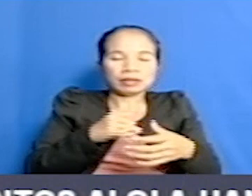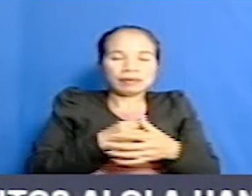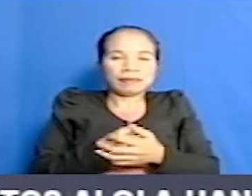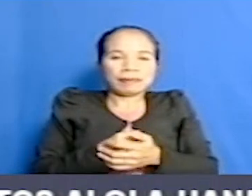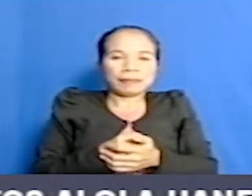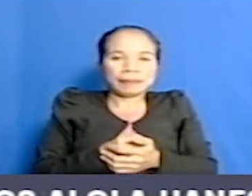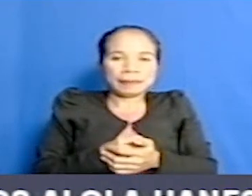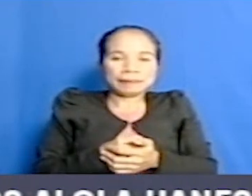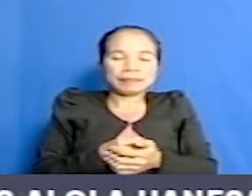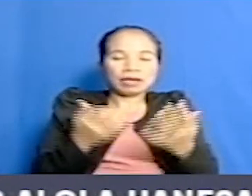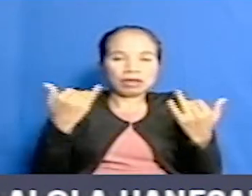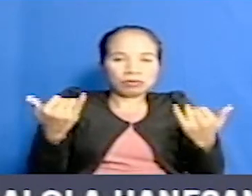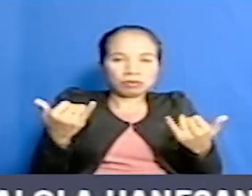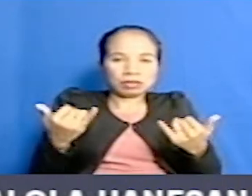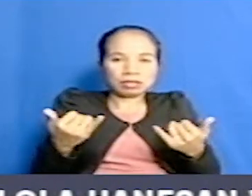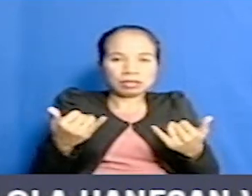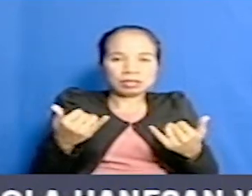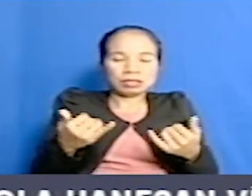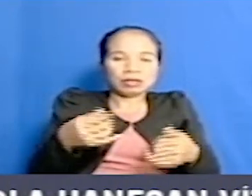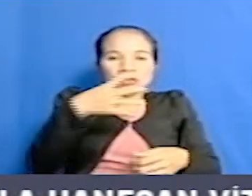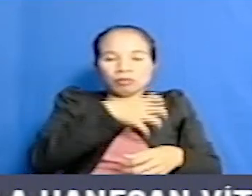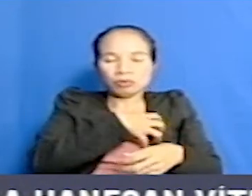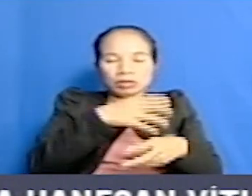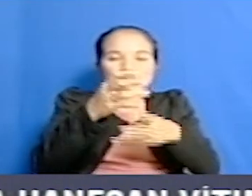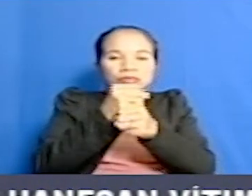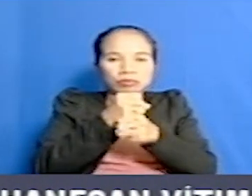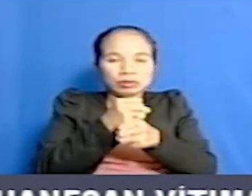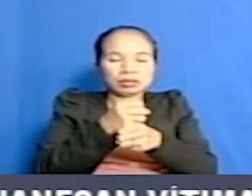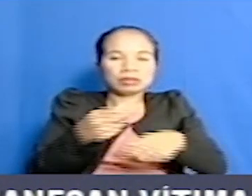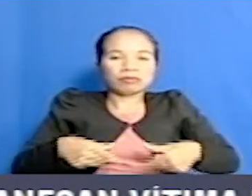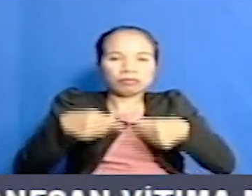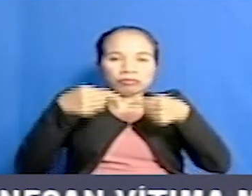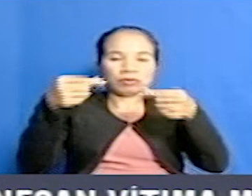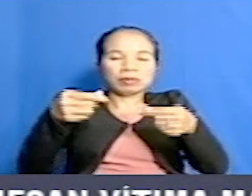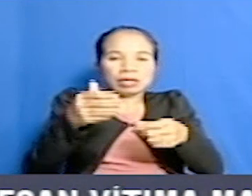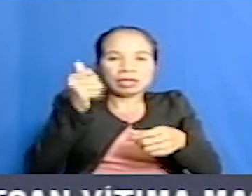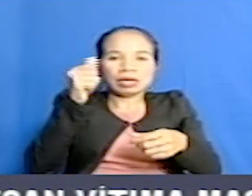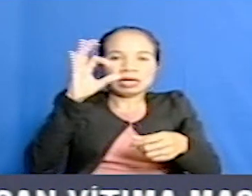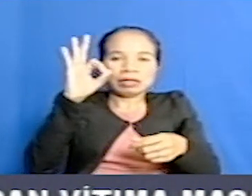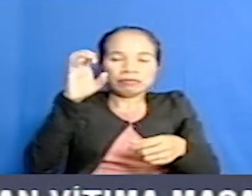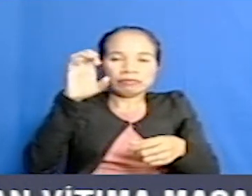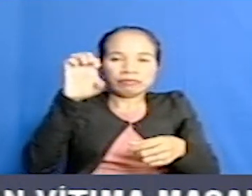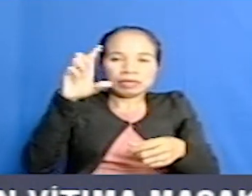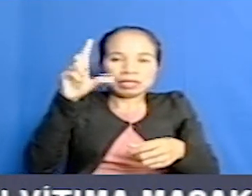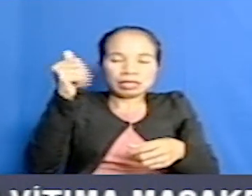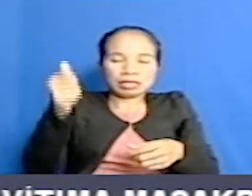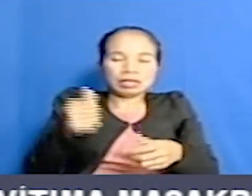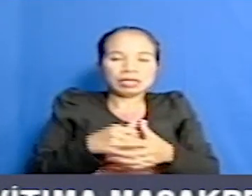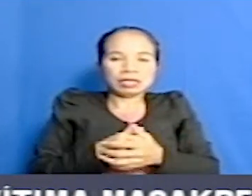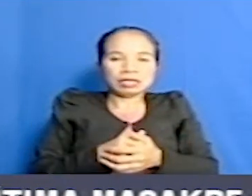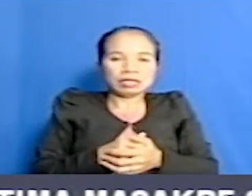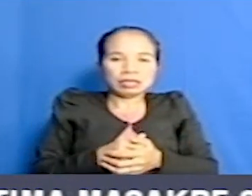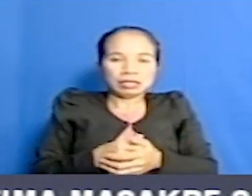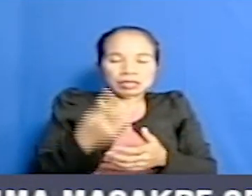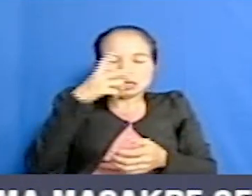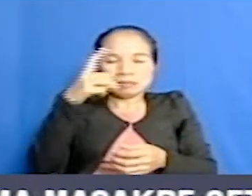beija. E agora da ihala polícia sira ma foti dumi entrega ni ba quarantena ba medik sira ba no tama quarantena então alola na fatin